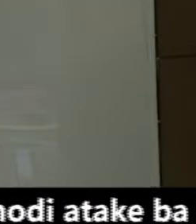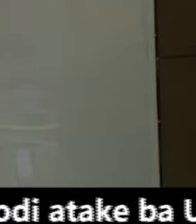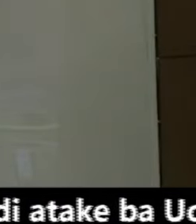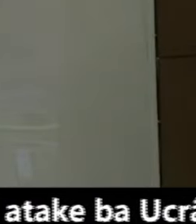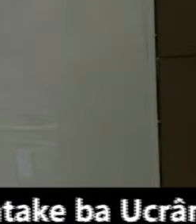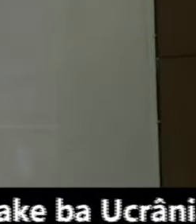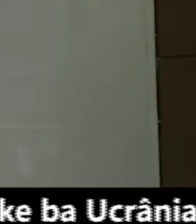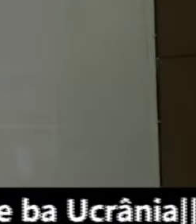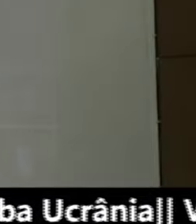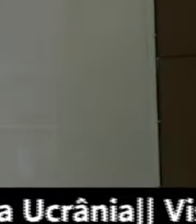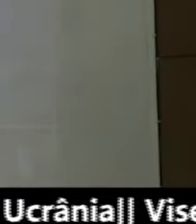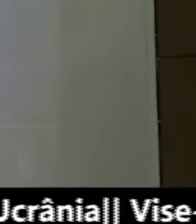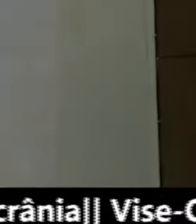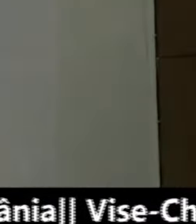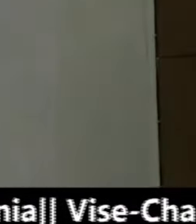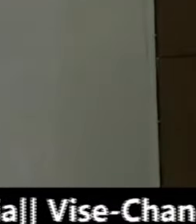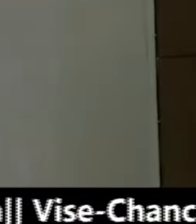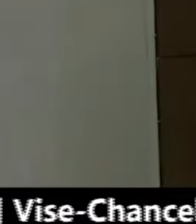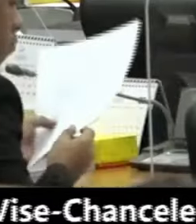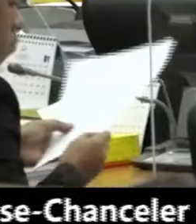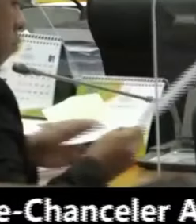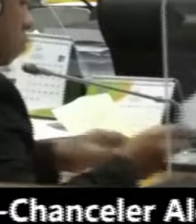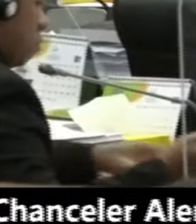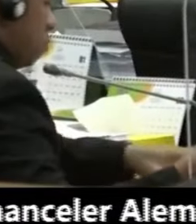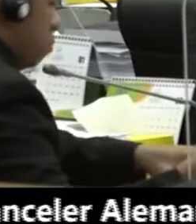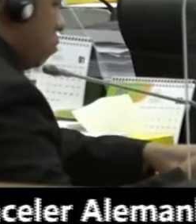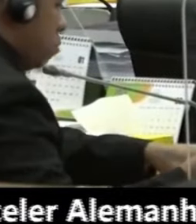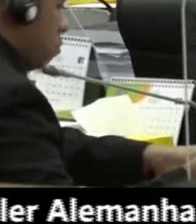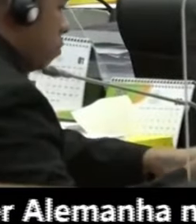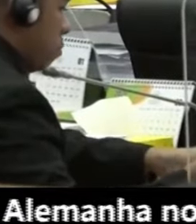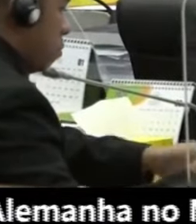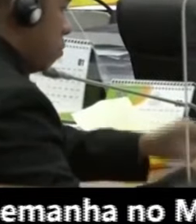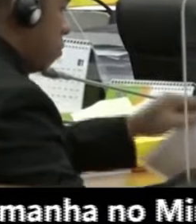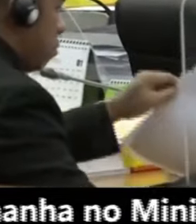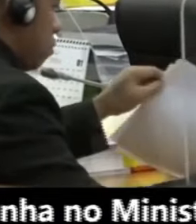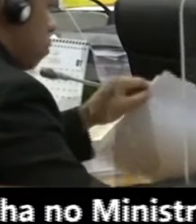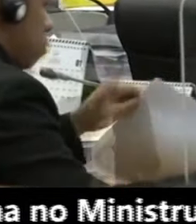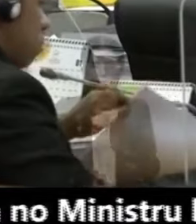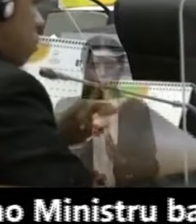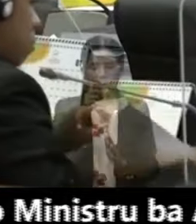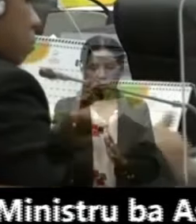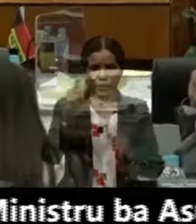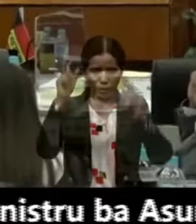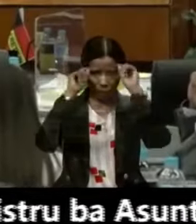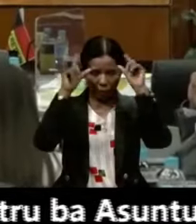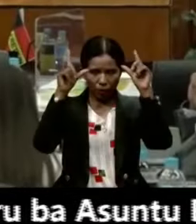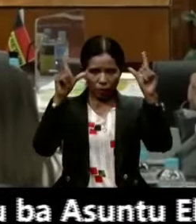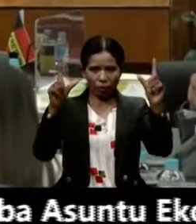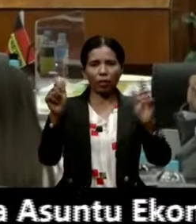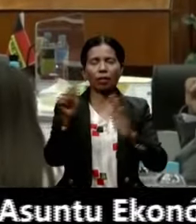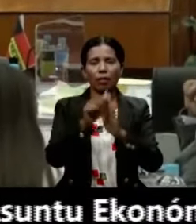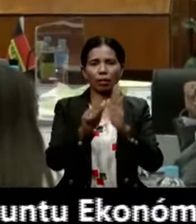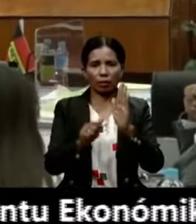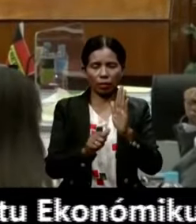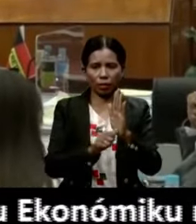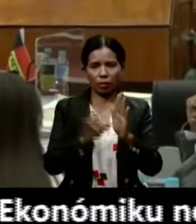Tamba laia atenção ba o ansirane. Tuir Constituição República Democrática Timor-Leste, artigo